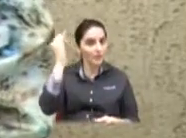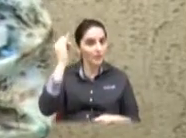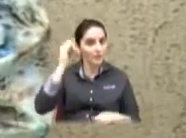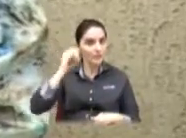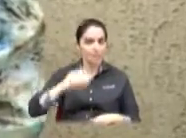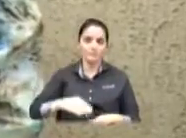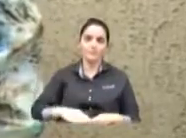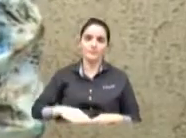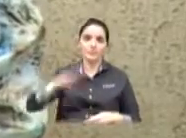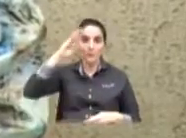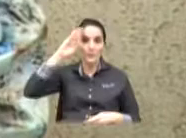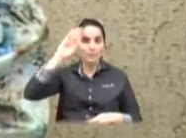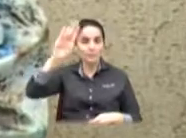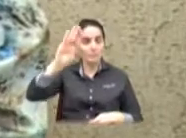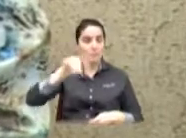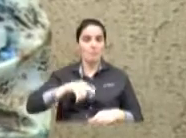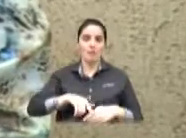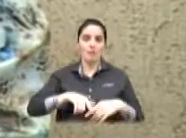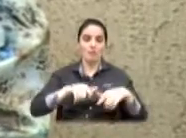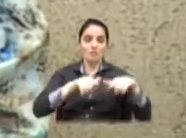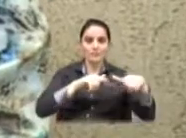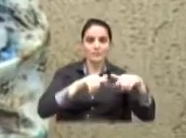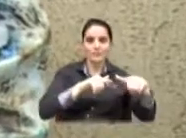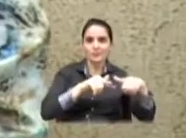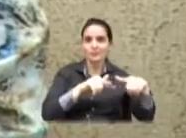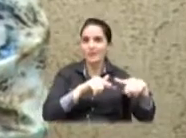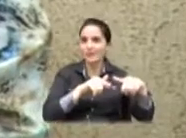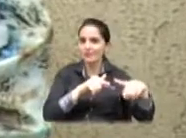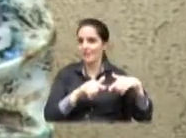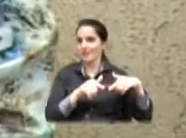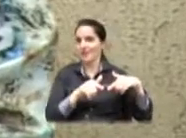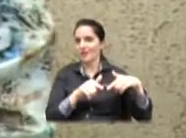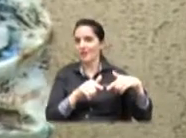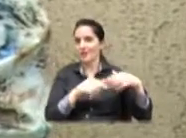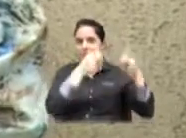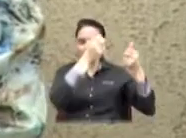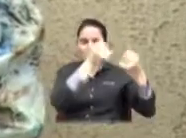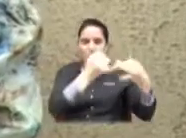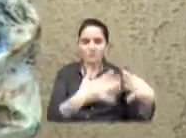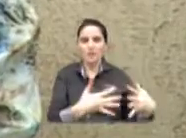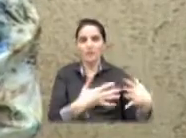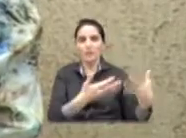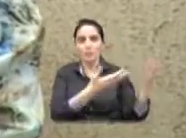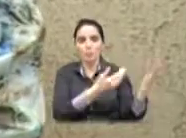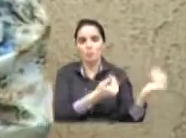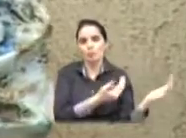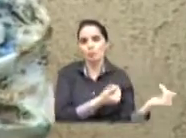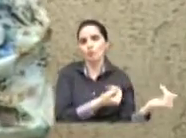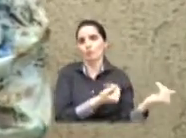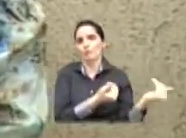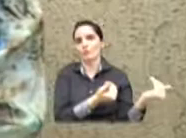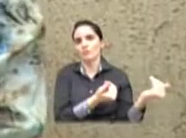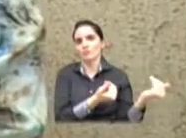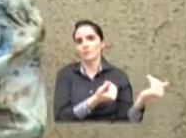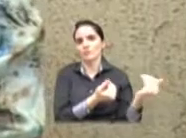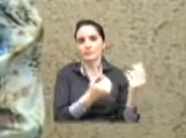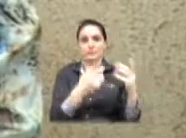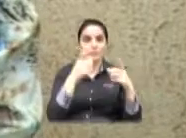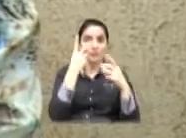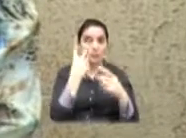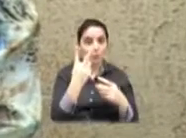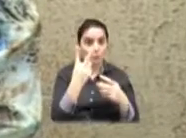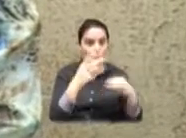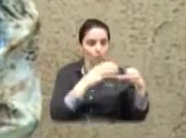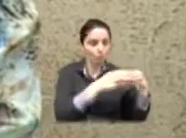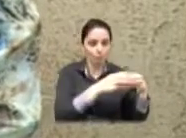trabalhar com jovens com as o adolescente essas situações existem dois grupos digamos assim